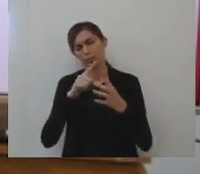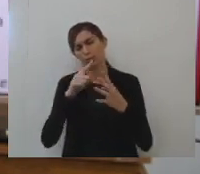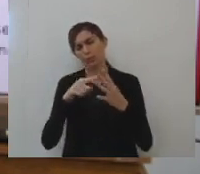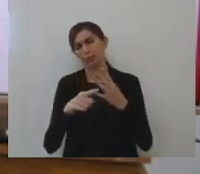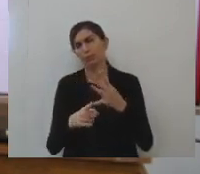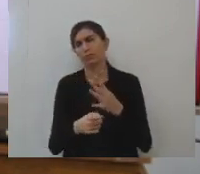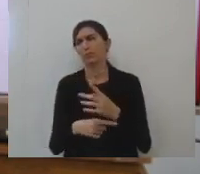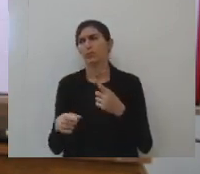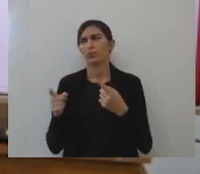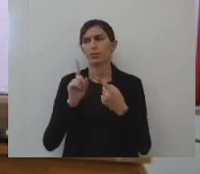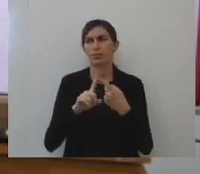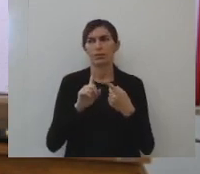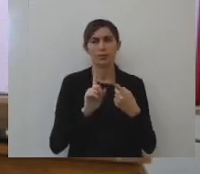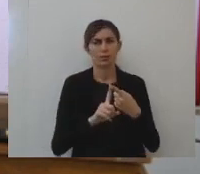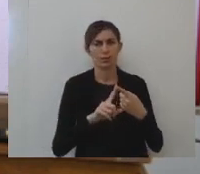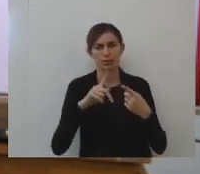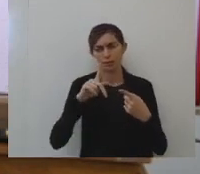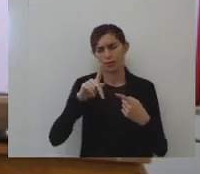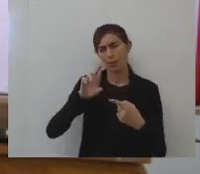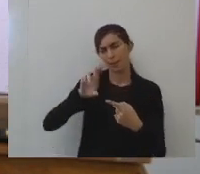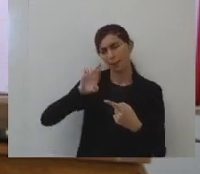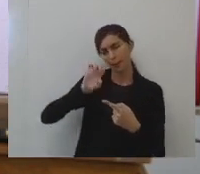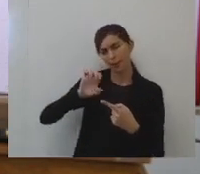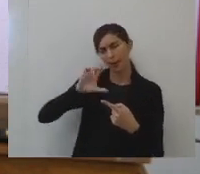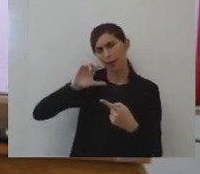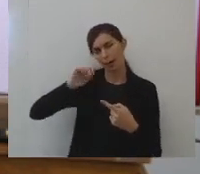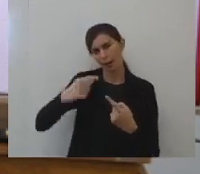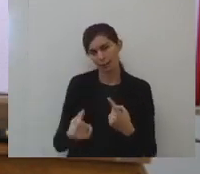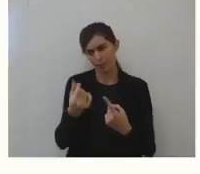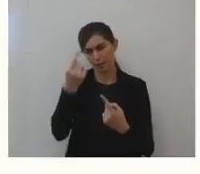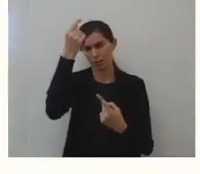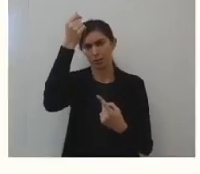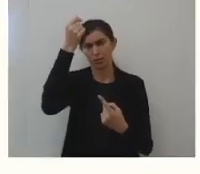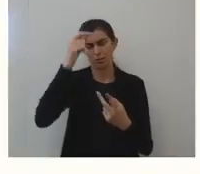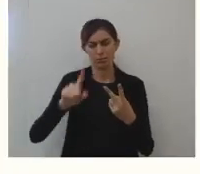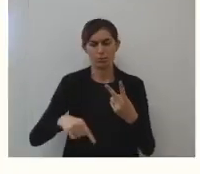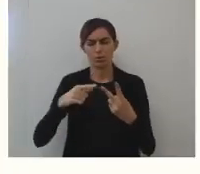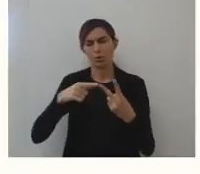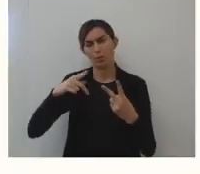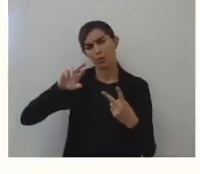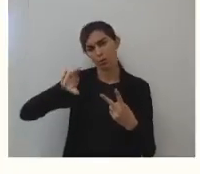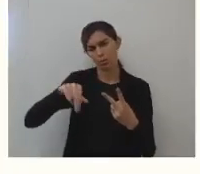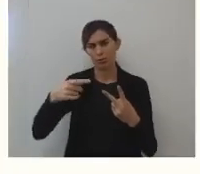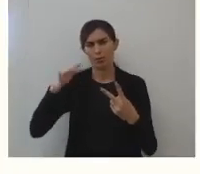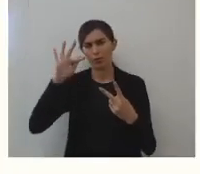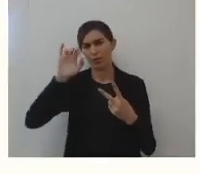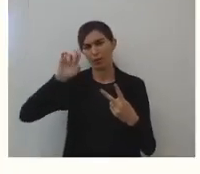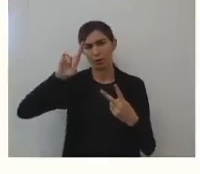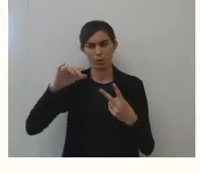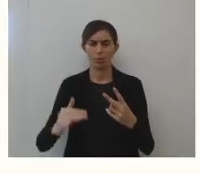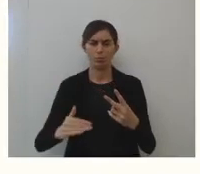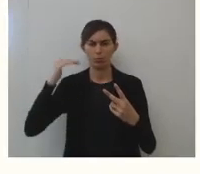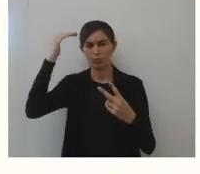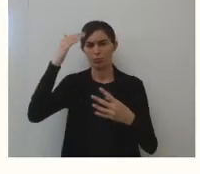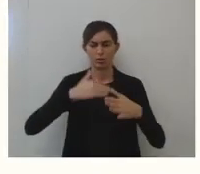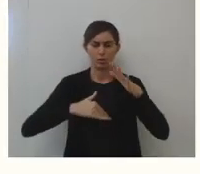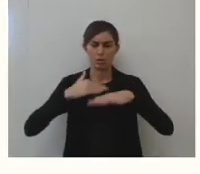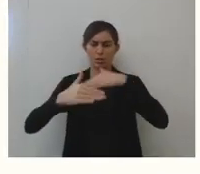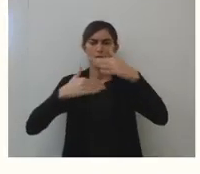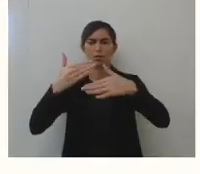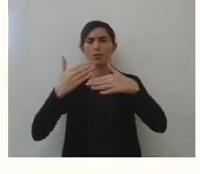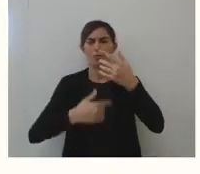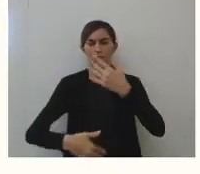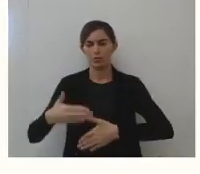são elas: o pré-capitalismo. O modo de produção feudal ainda predomina, mas se desenvolve em